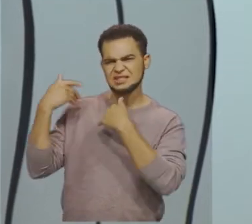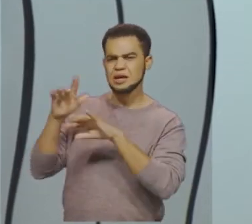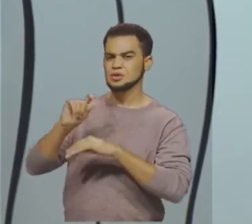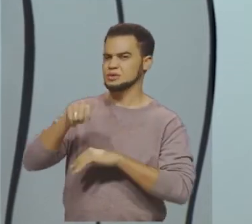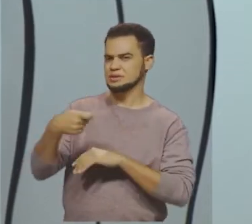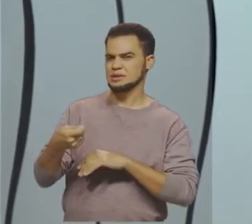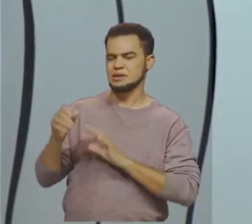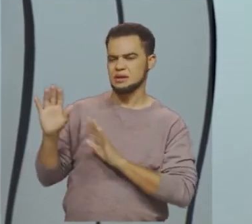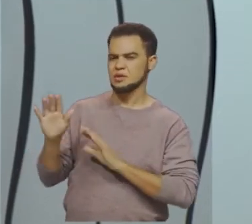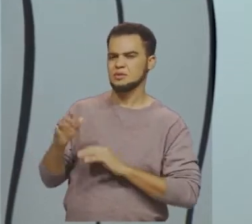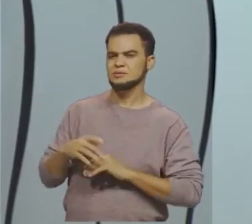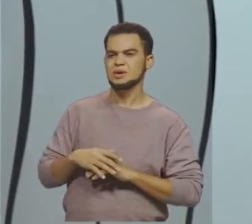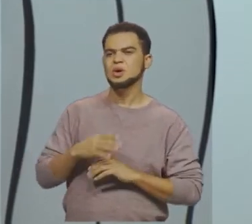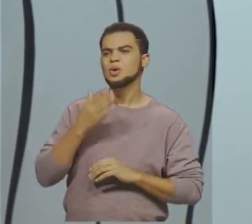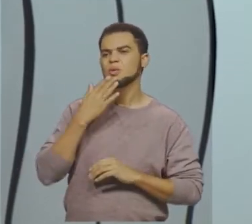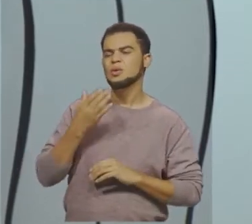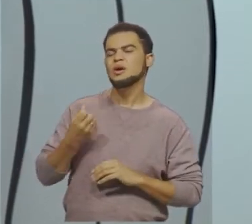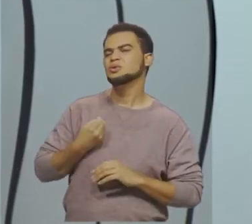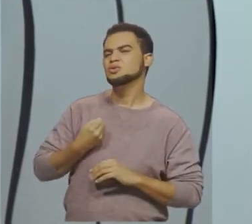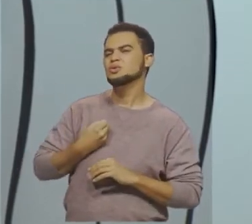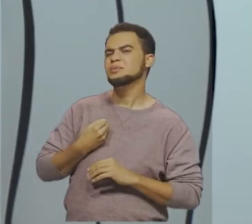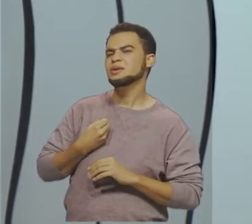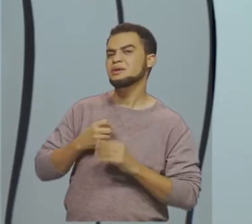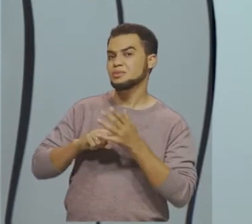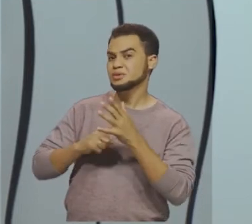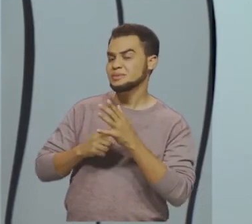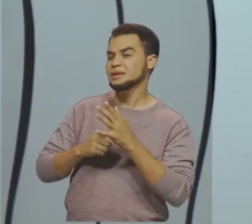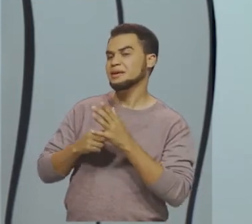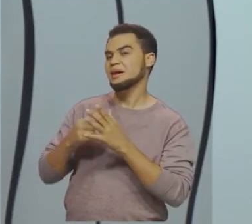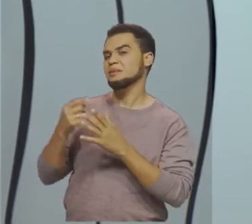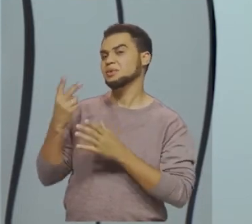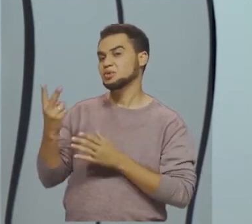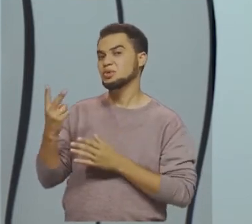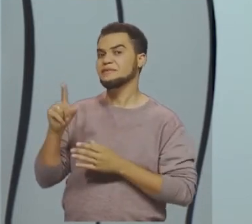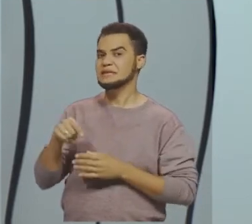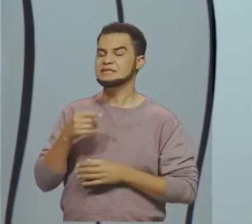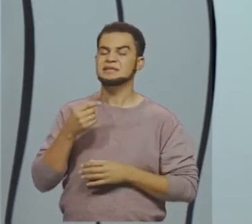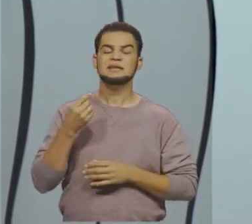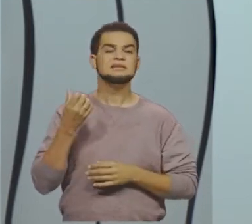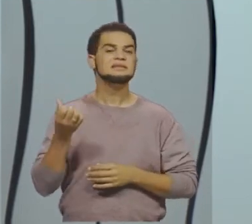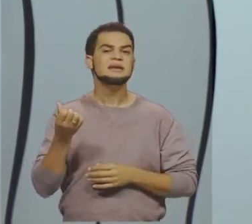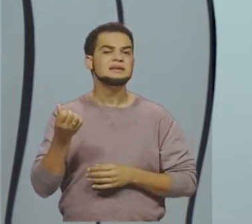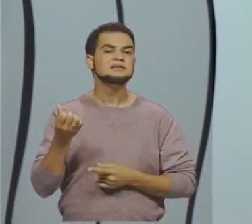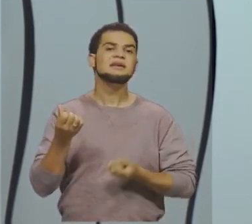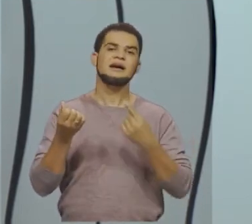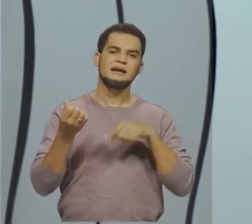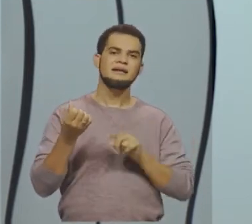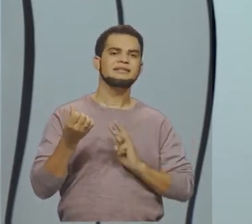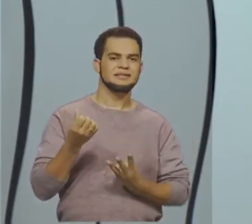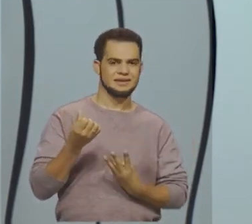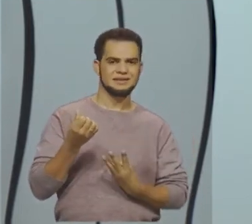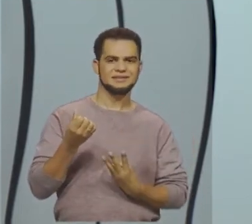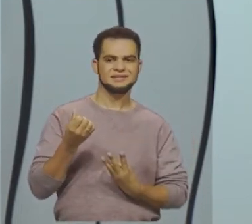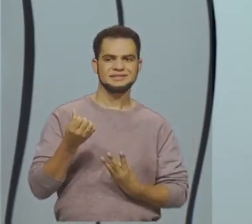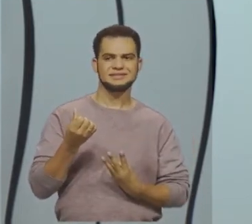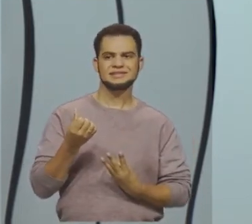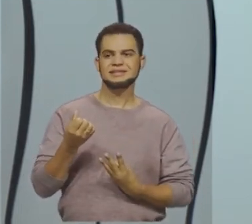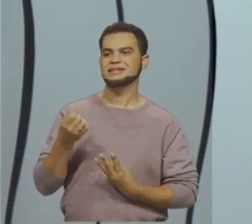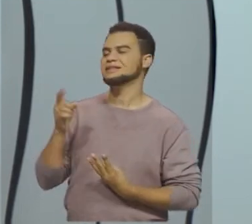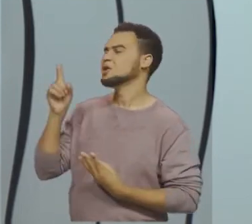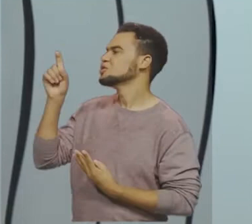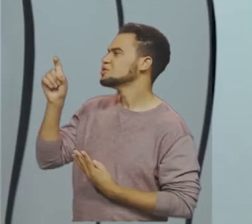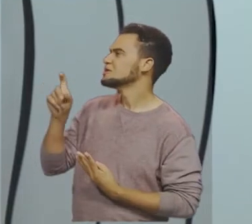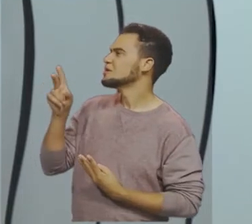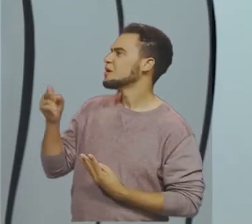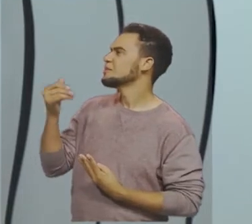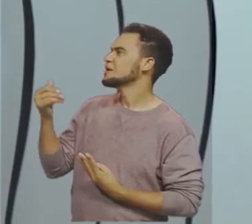6. 3, não é? Opa, eu falo, mas lá é menos. Então, tá fácil. Então, então x é igual a menos 3.